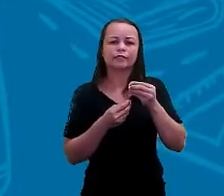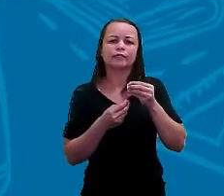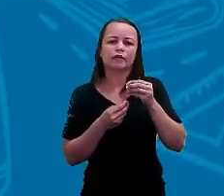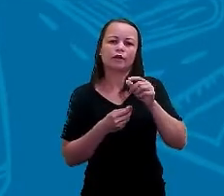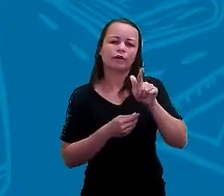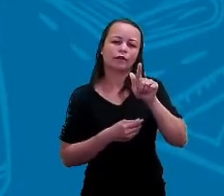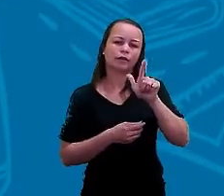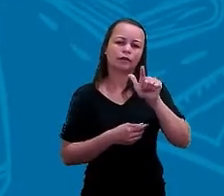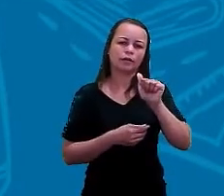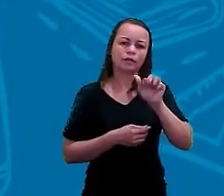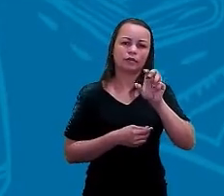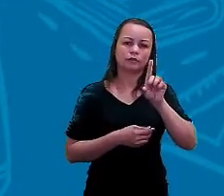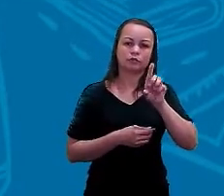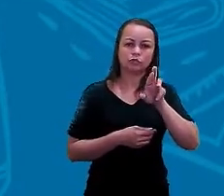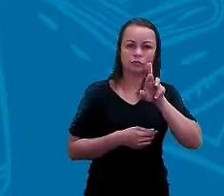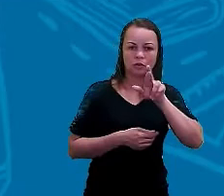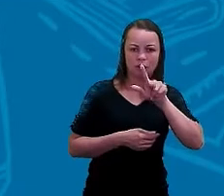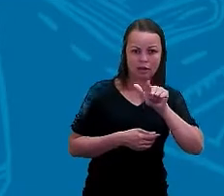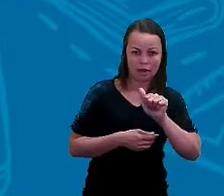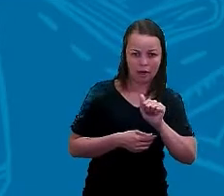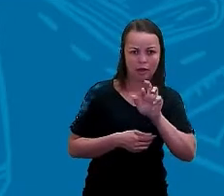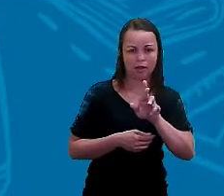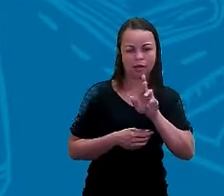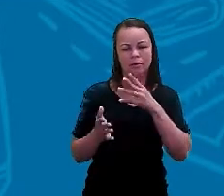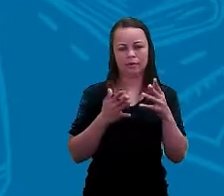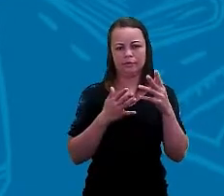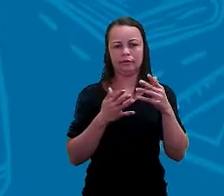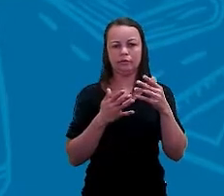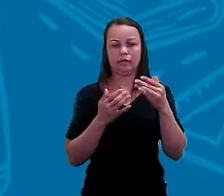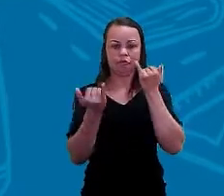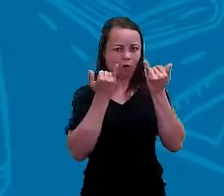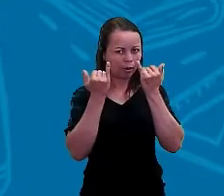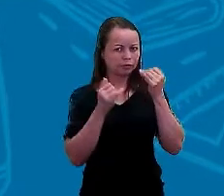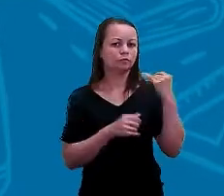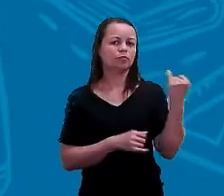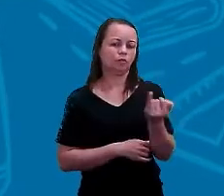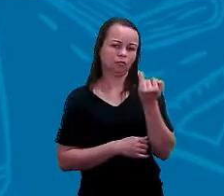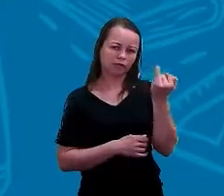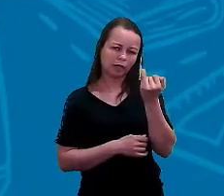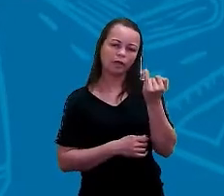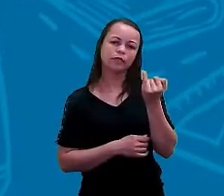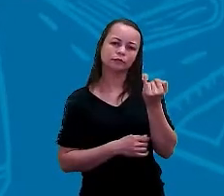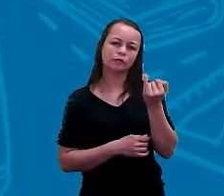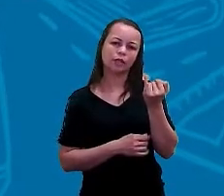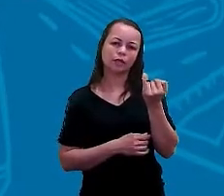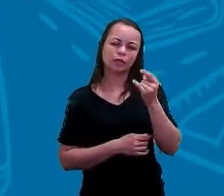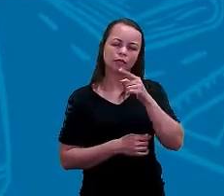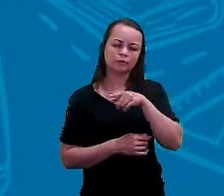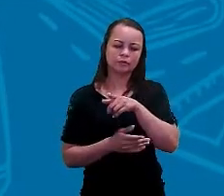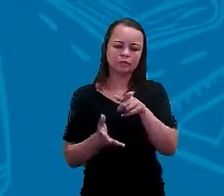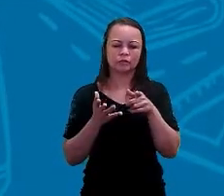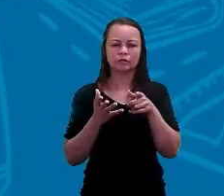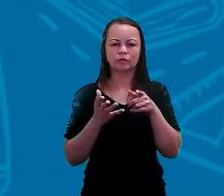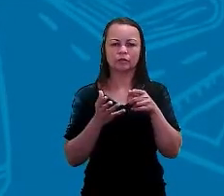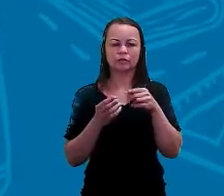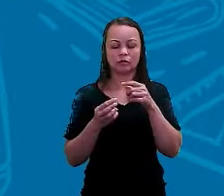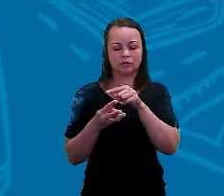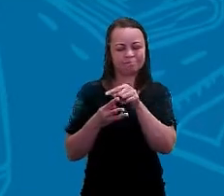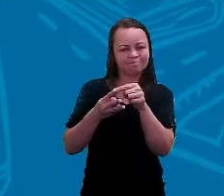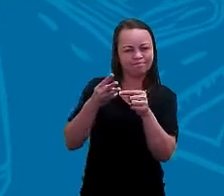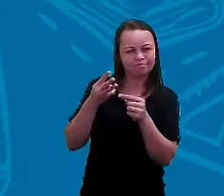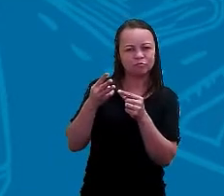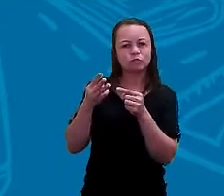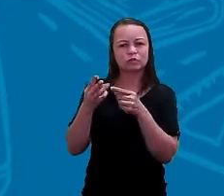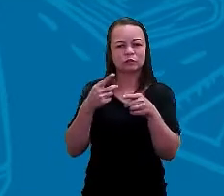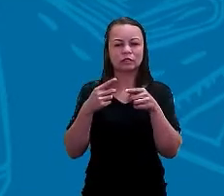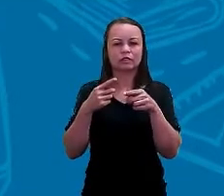glandular. Fica essa informação que faz toda a diferença, gente. Quando a gente pensar nessa função motora, pensa em uma resposta que